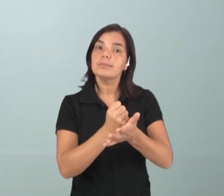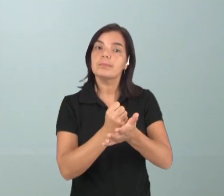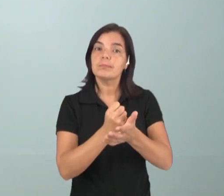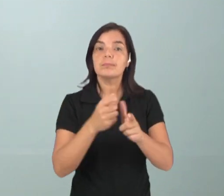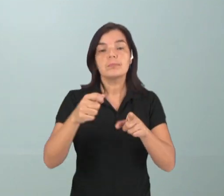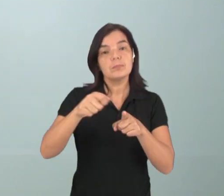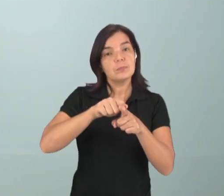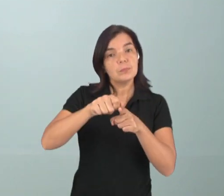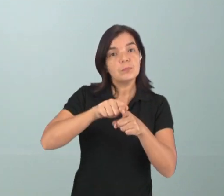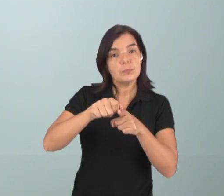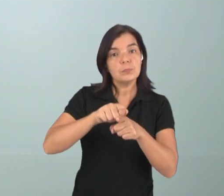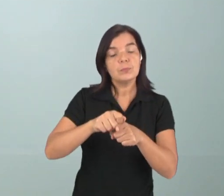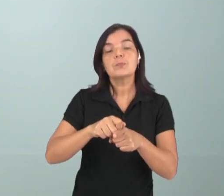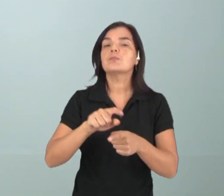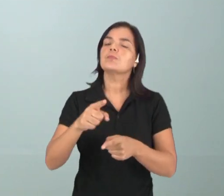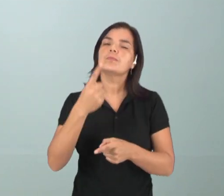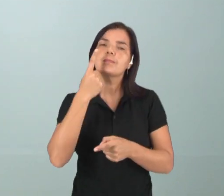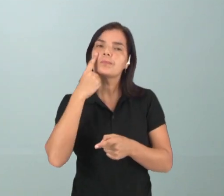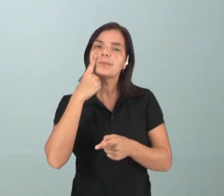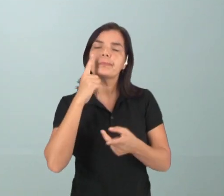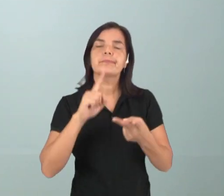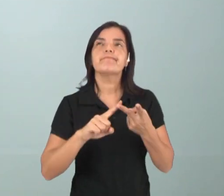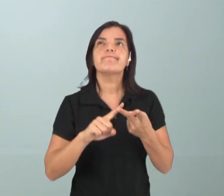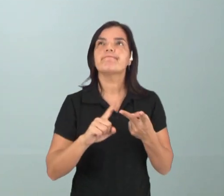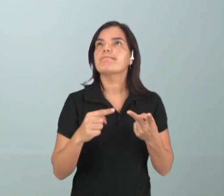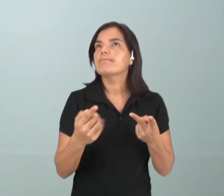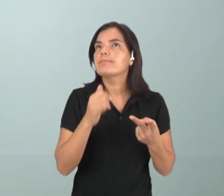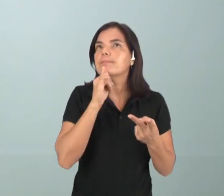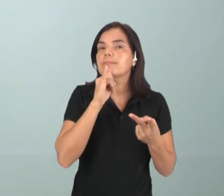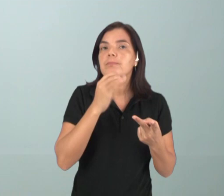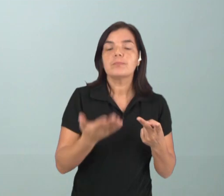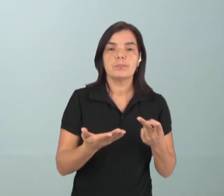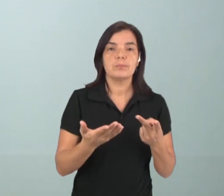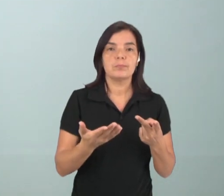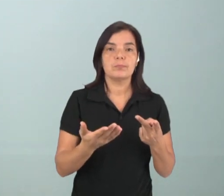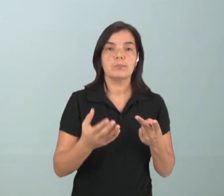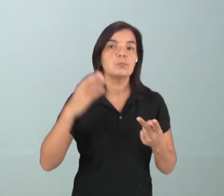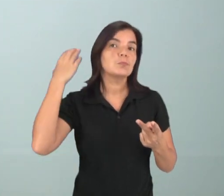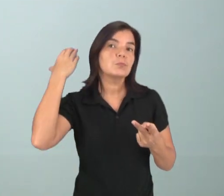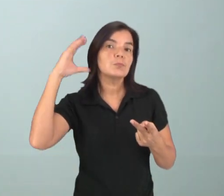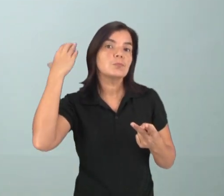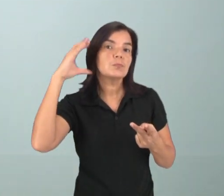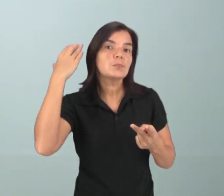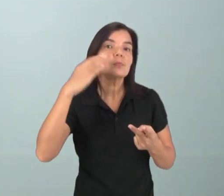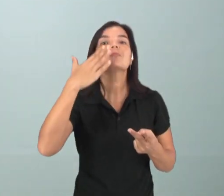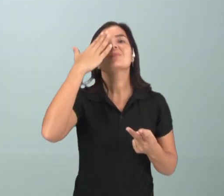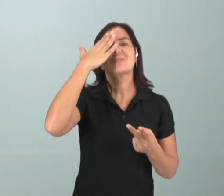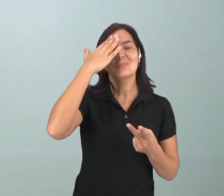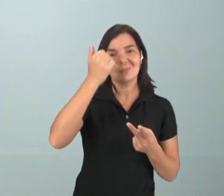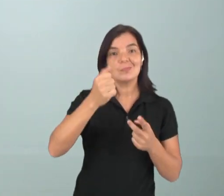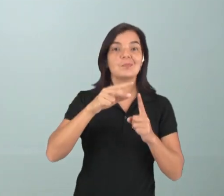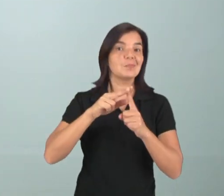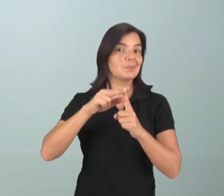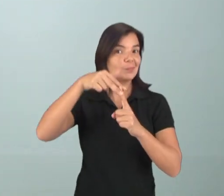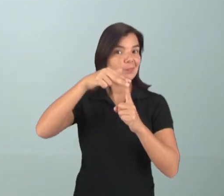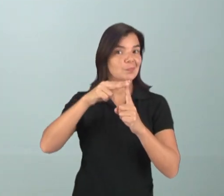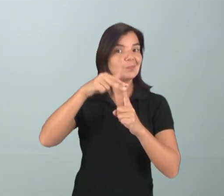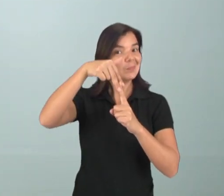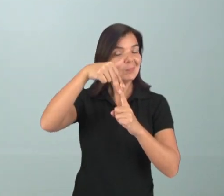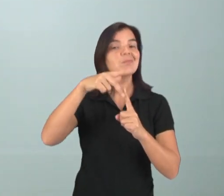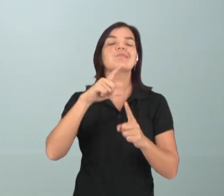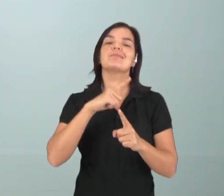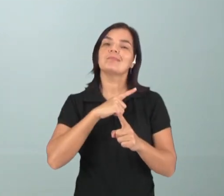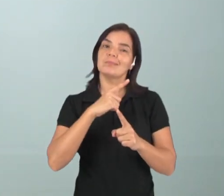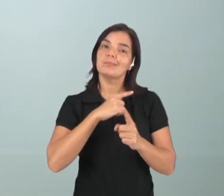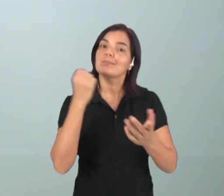determinada marca de tênis. Quando você vê, por exemplo, o símbolo da Coca-Cola, você associa que seja de uma bebida lá, que